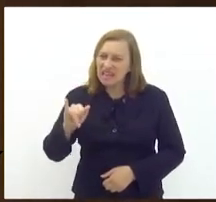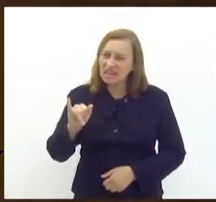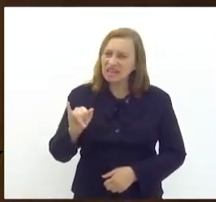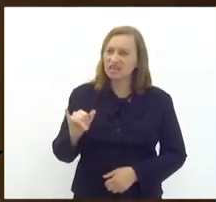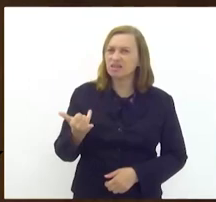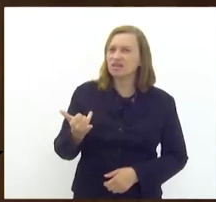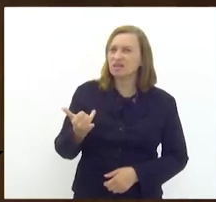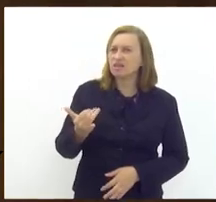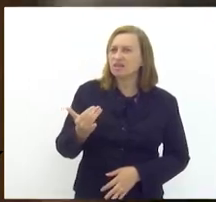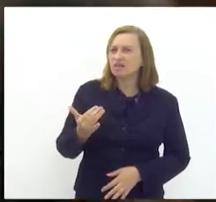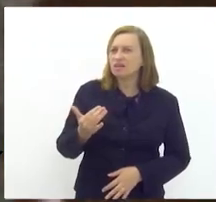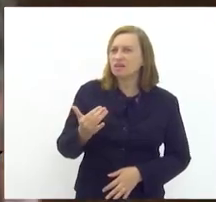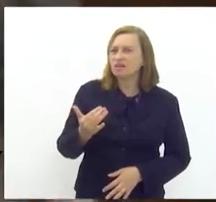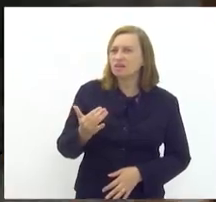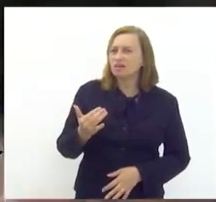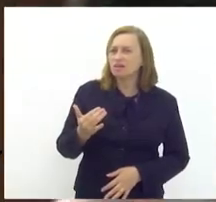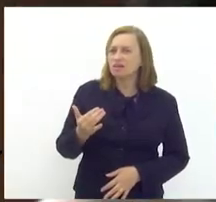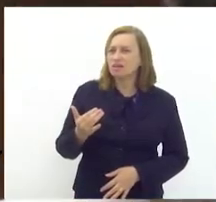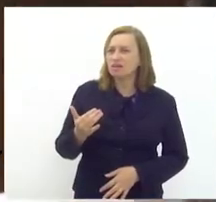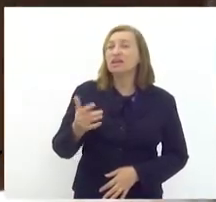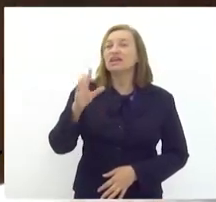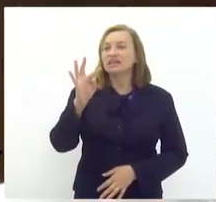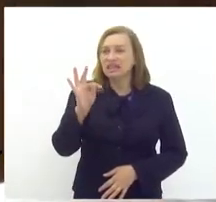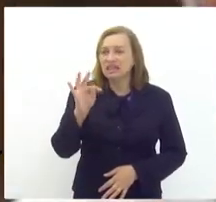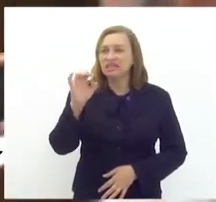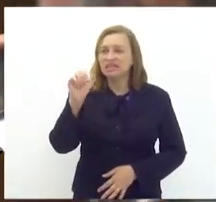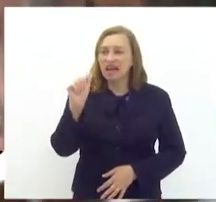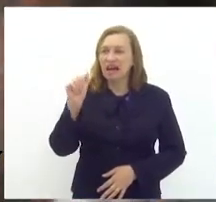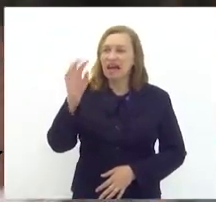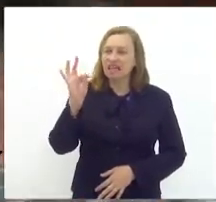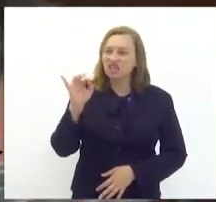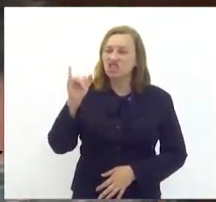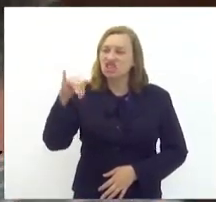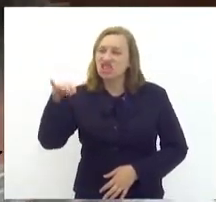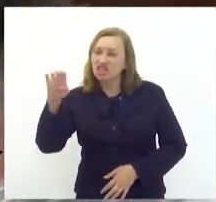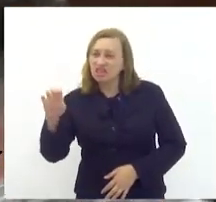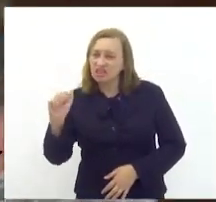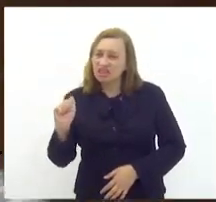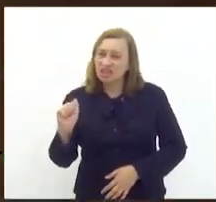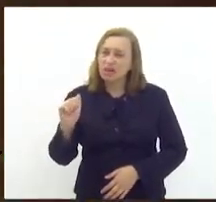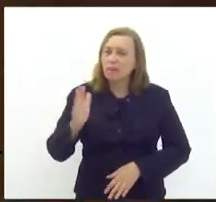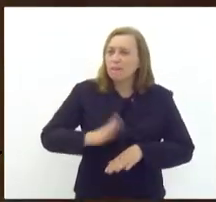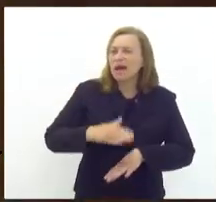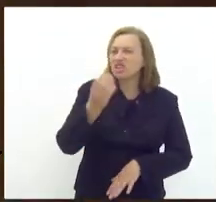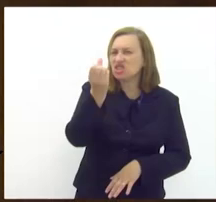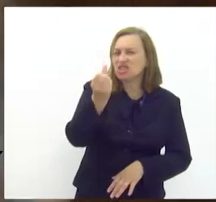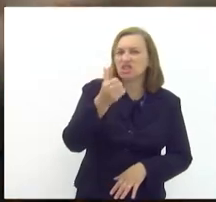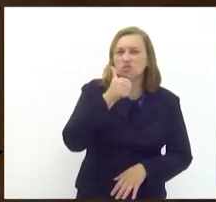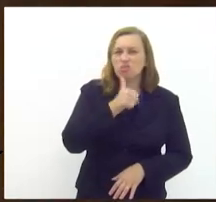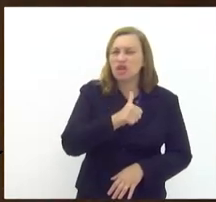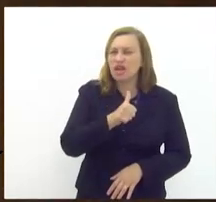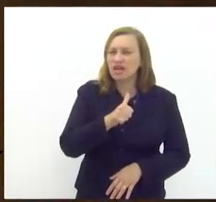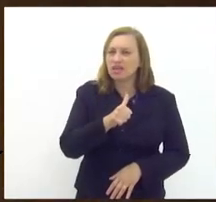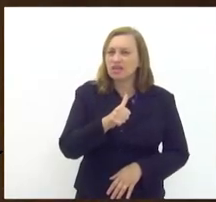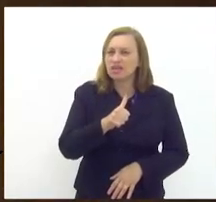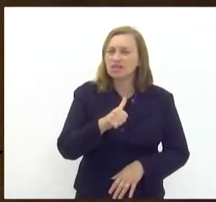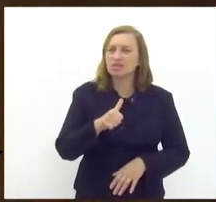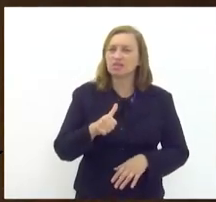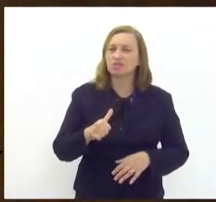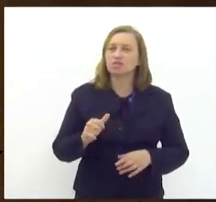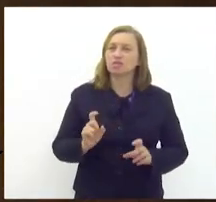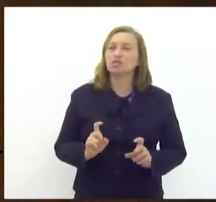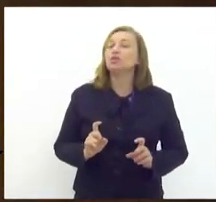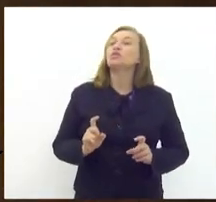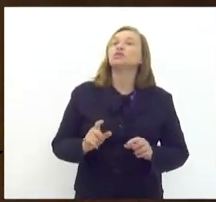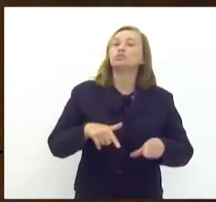nós estamos falando de Tatiana Roque então nós estamos falando de mais de 6 mulheres ocupando um carro de